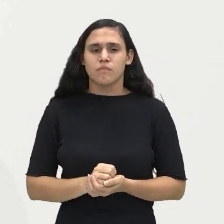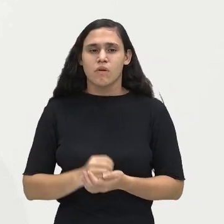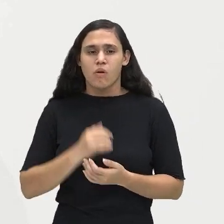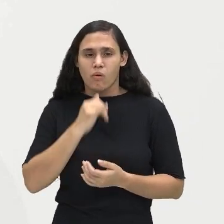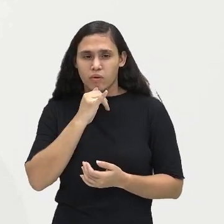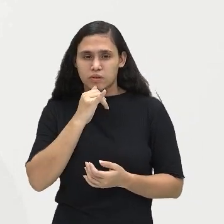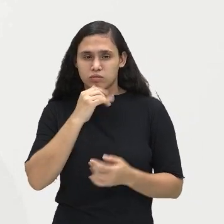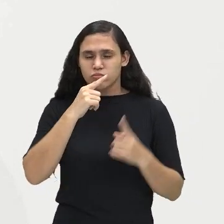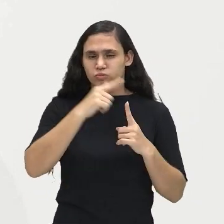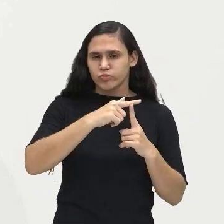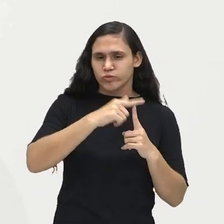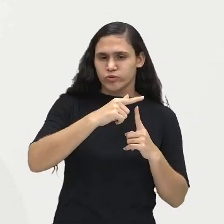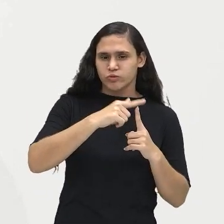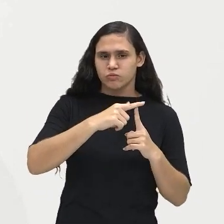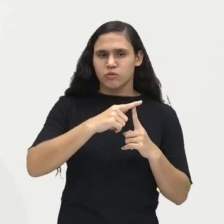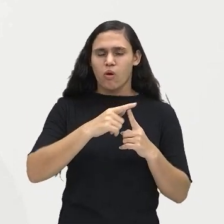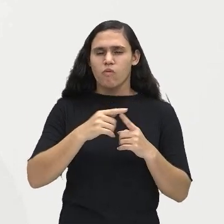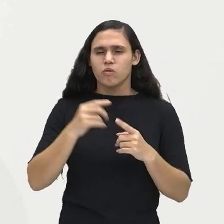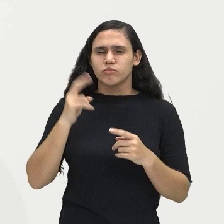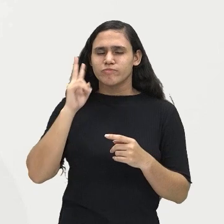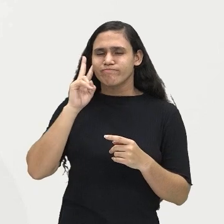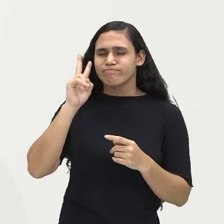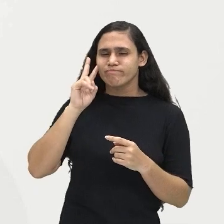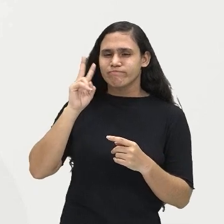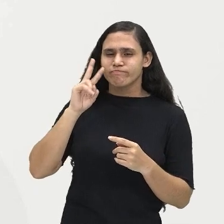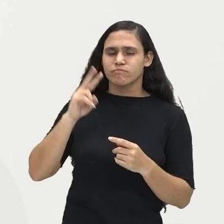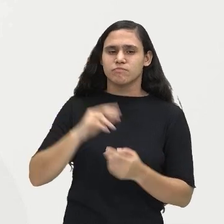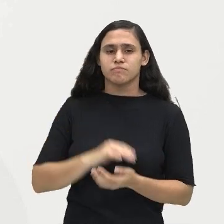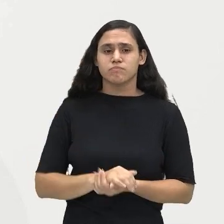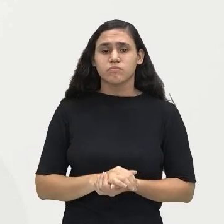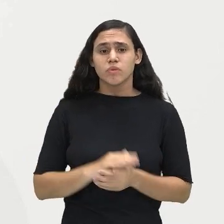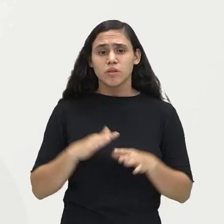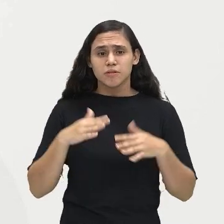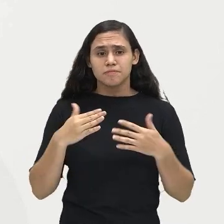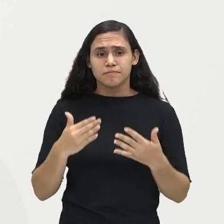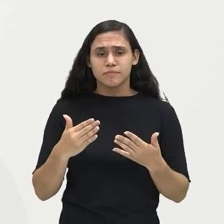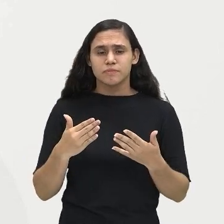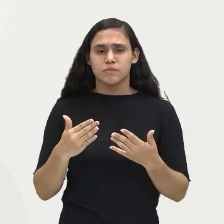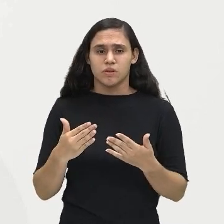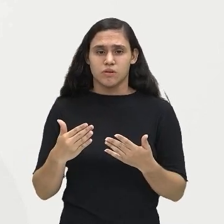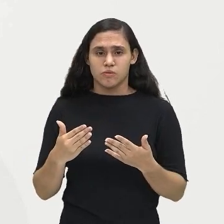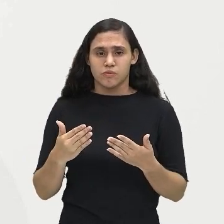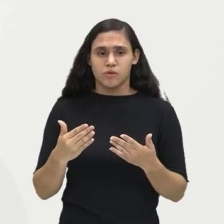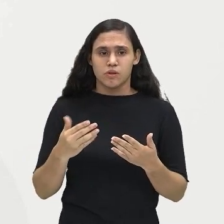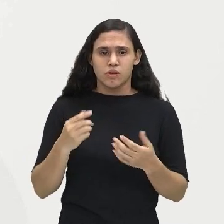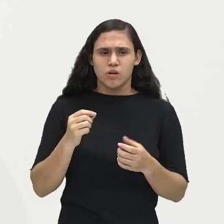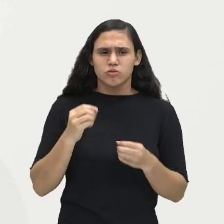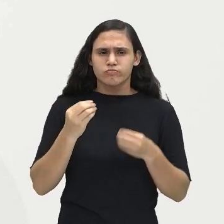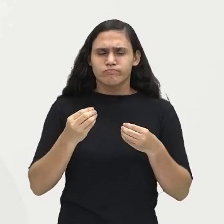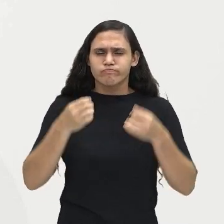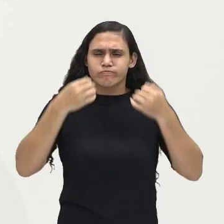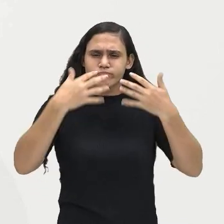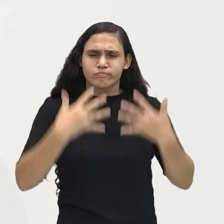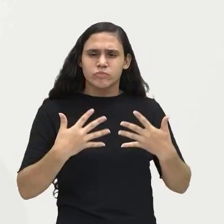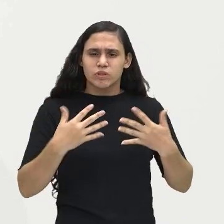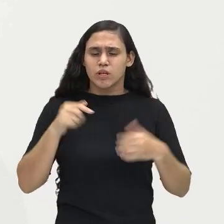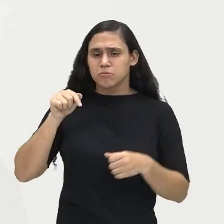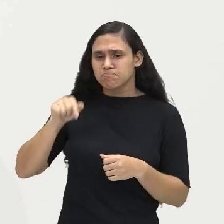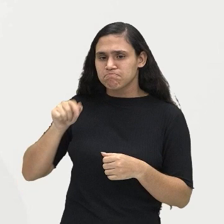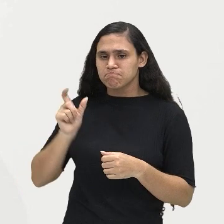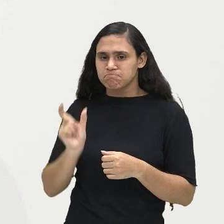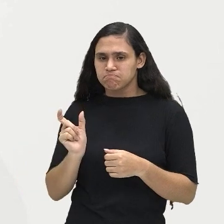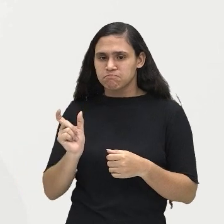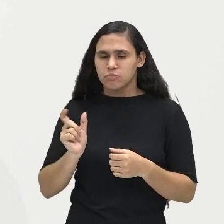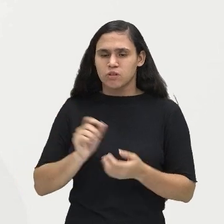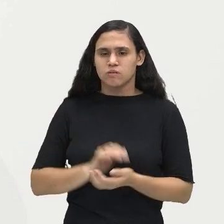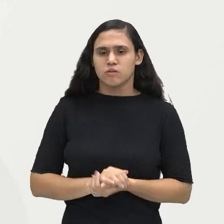simetria, né? Relembrar aqui os tipos de simetria. Bom, pessoal, quando a gente fala de simetria, temos